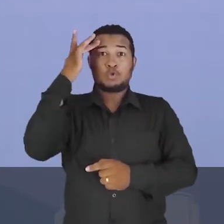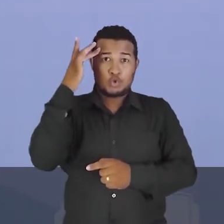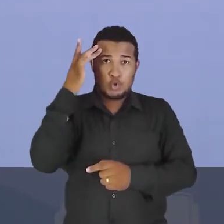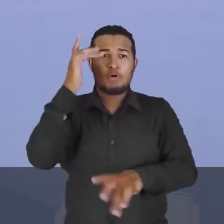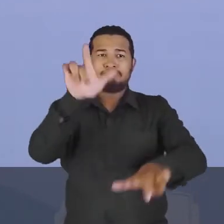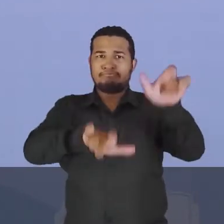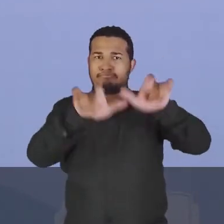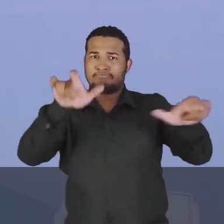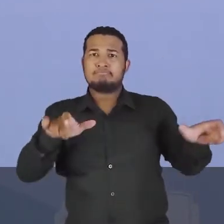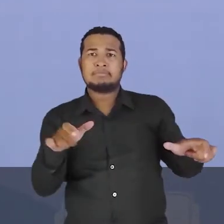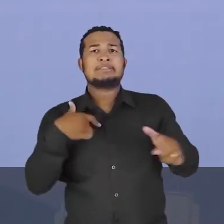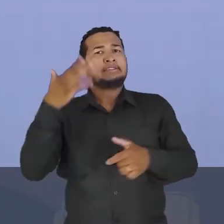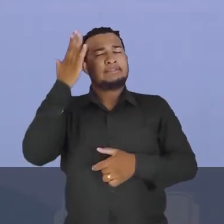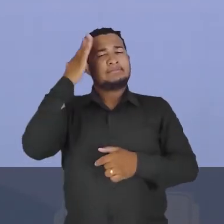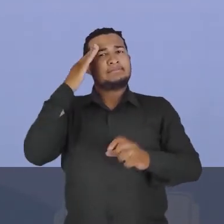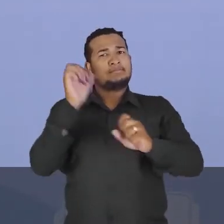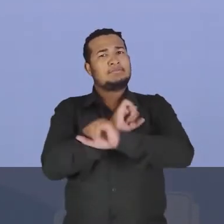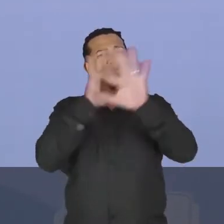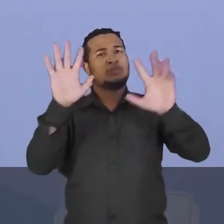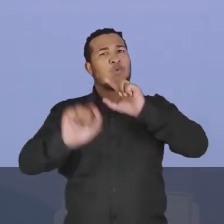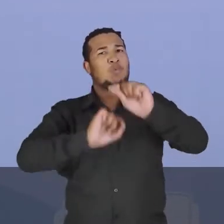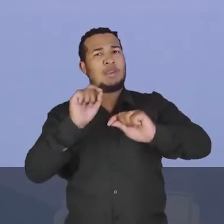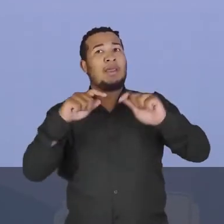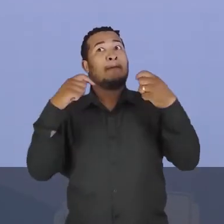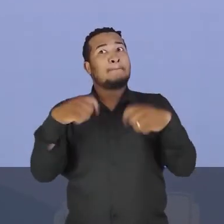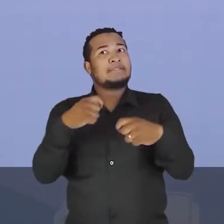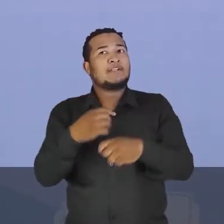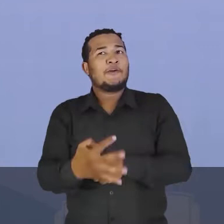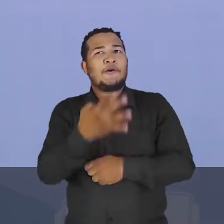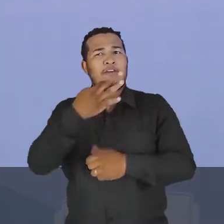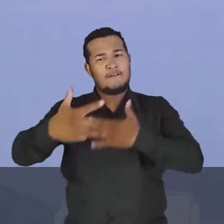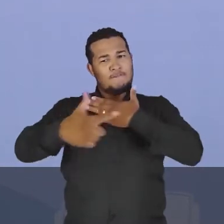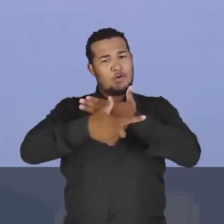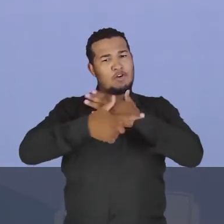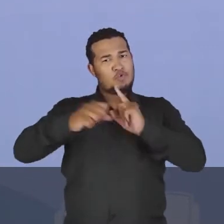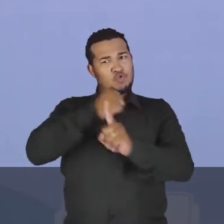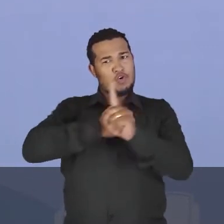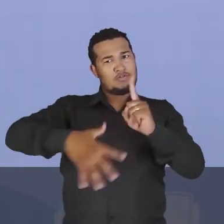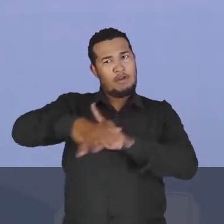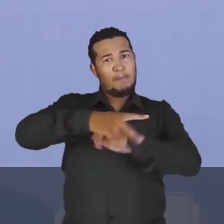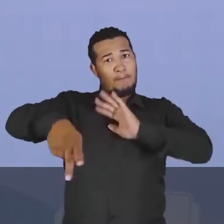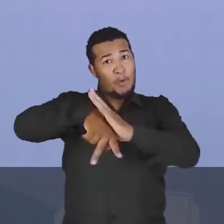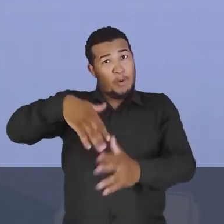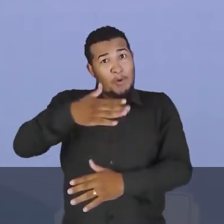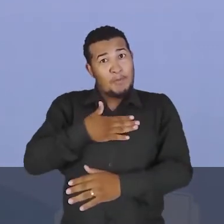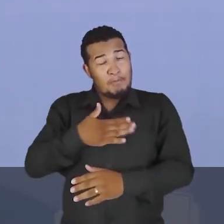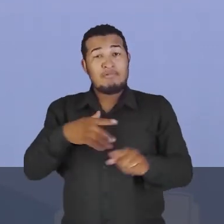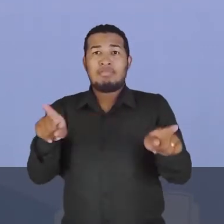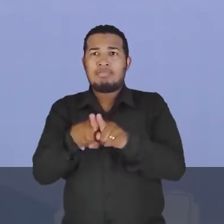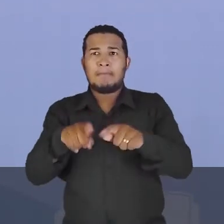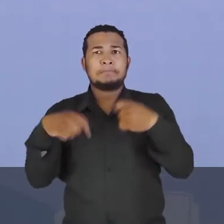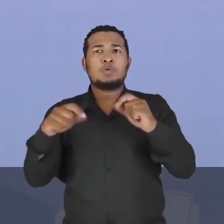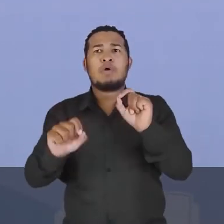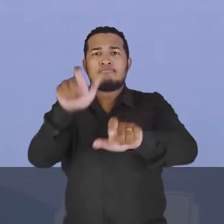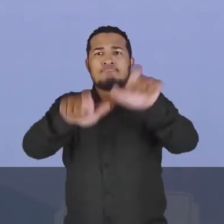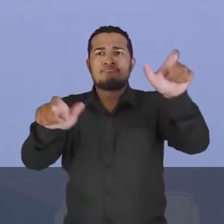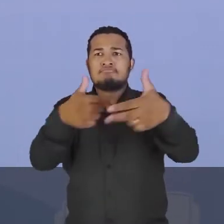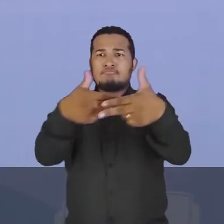que entendem que entendem o nosso papel social, nós também precisamos respeitar essas